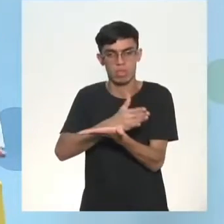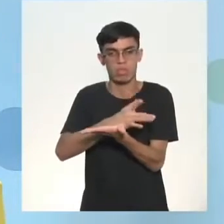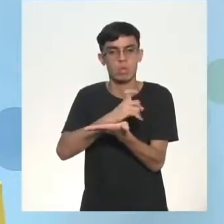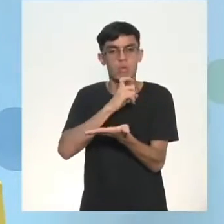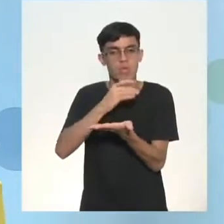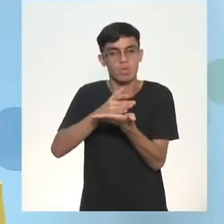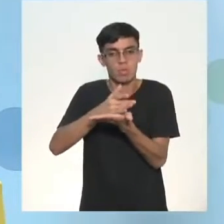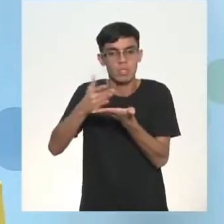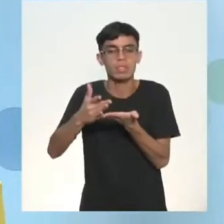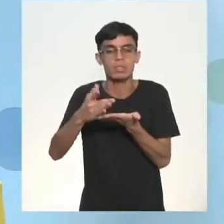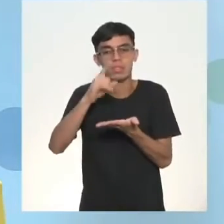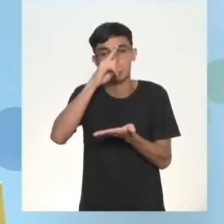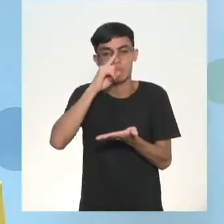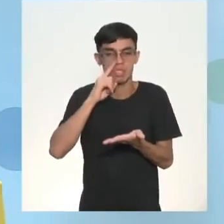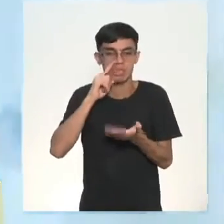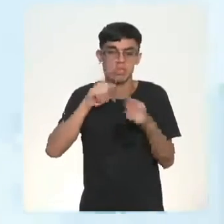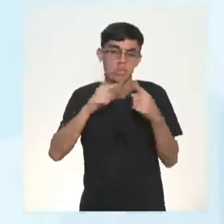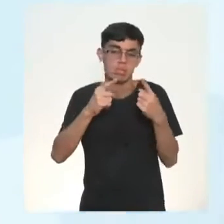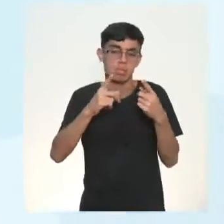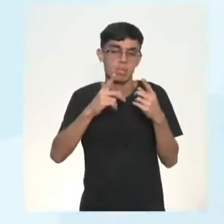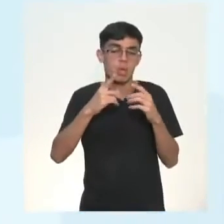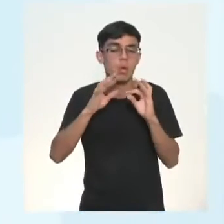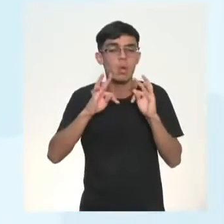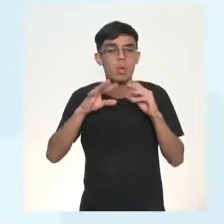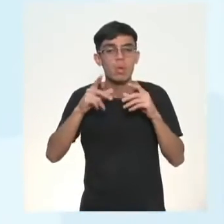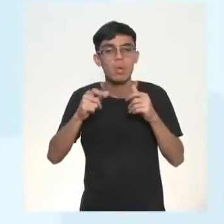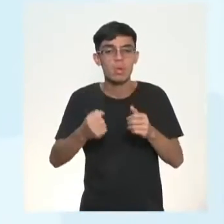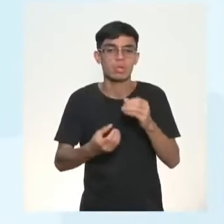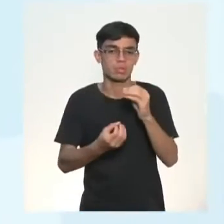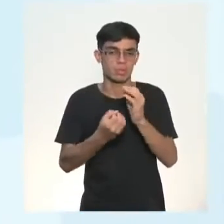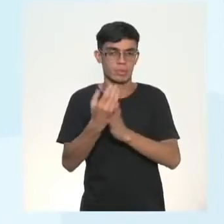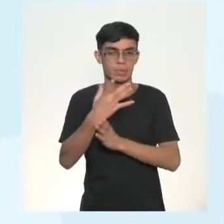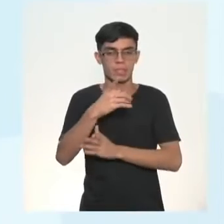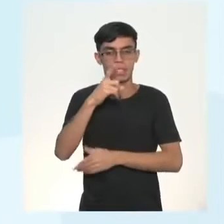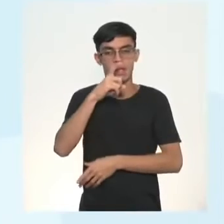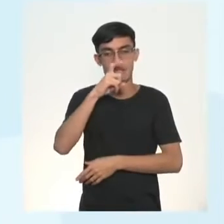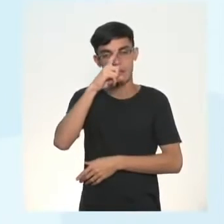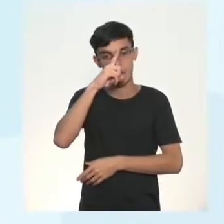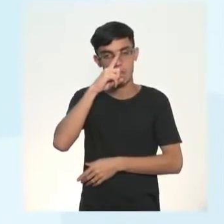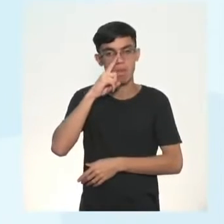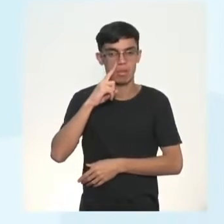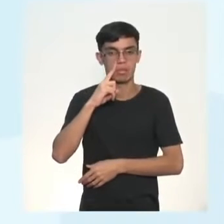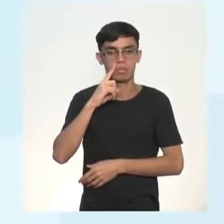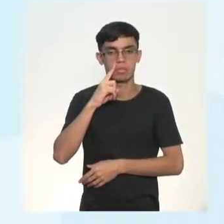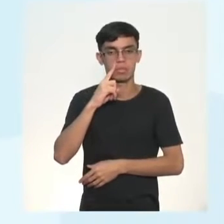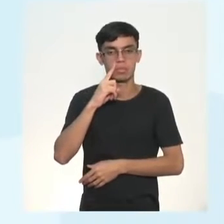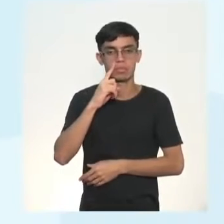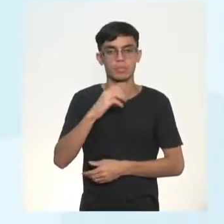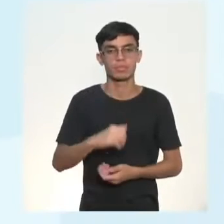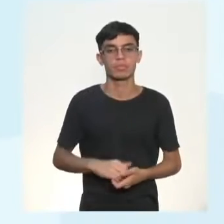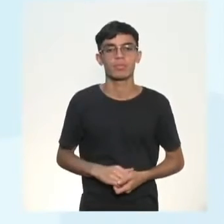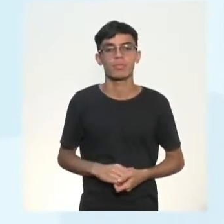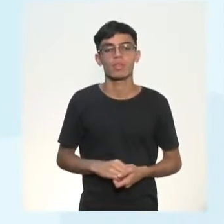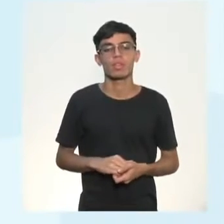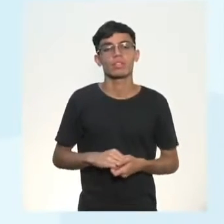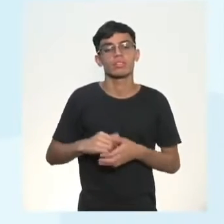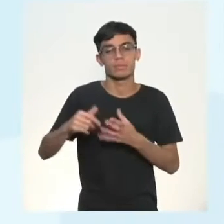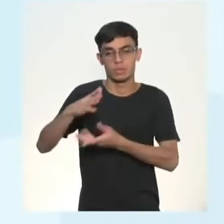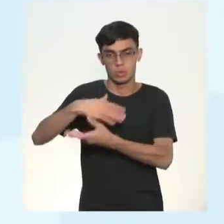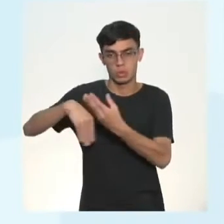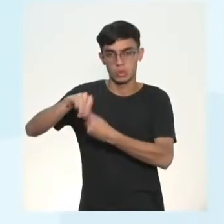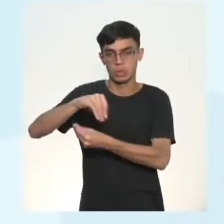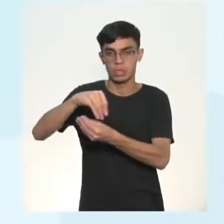qual era o terceiro passo? Cruzar as híbridas. Então, ele cruzou híbrida com híbrida. E o que aconteceu?